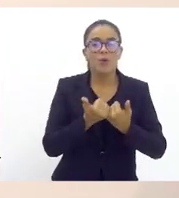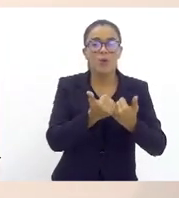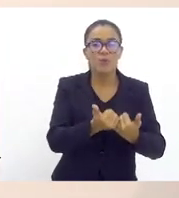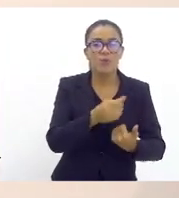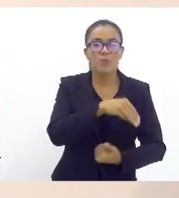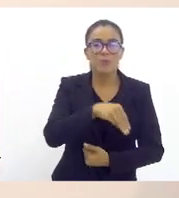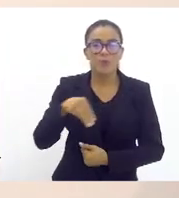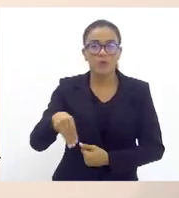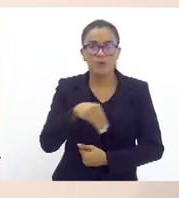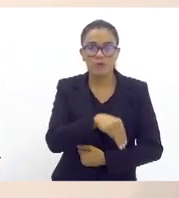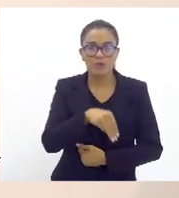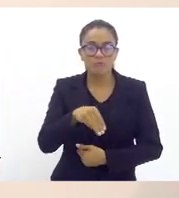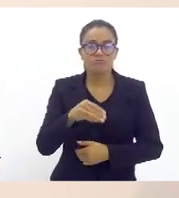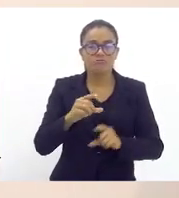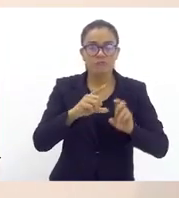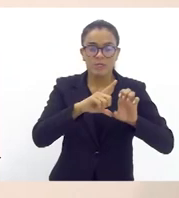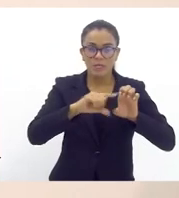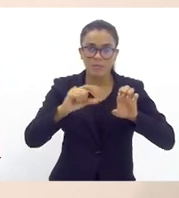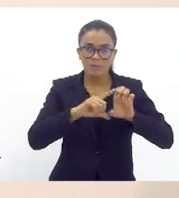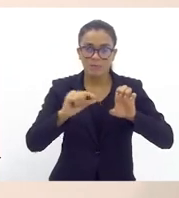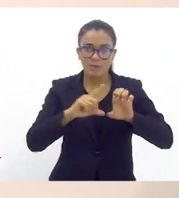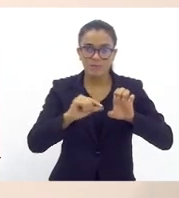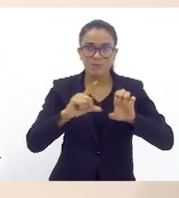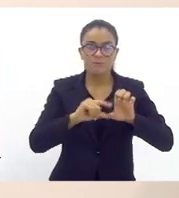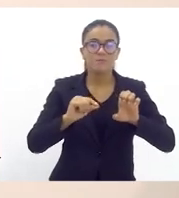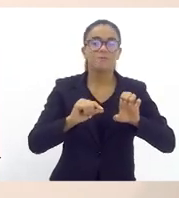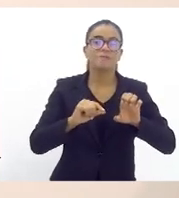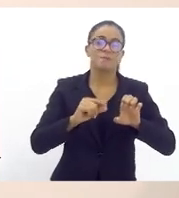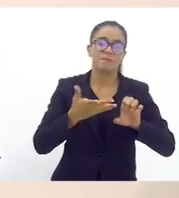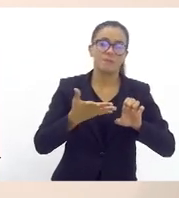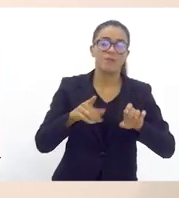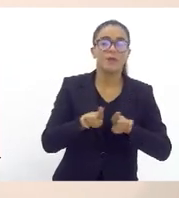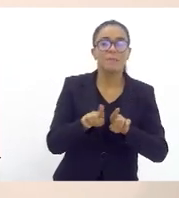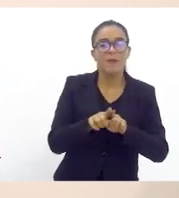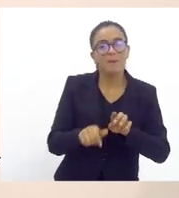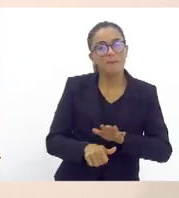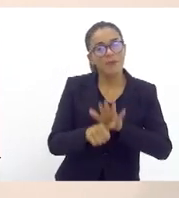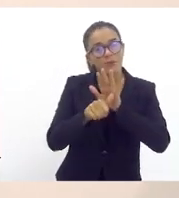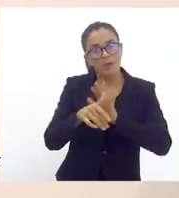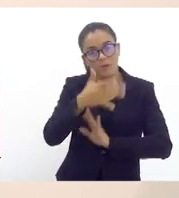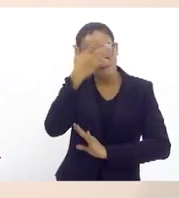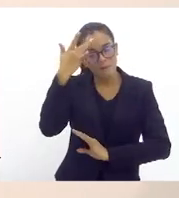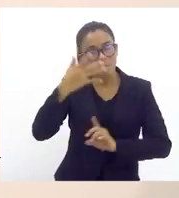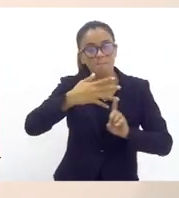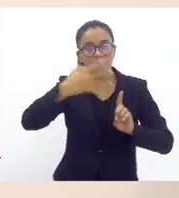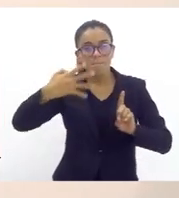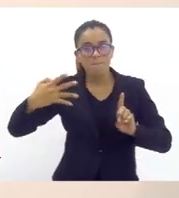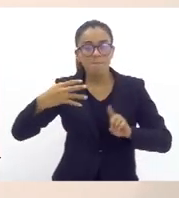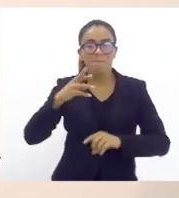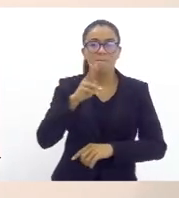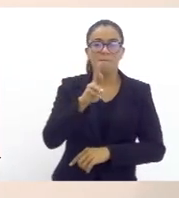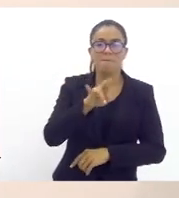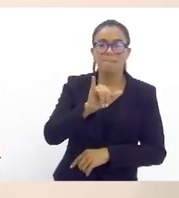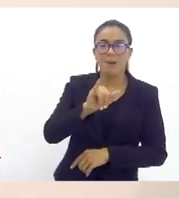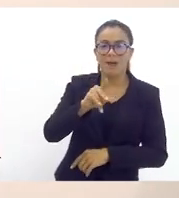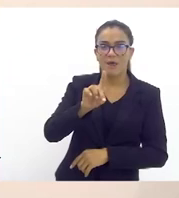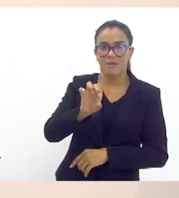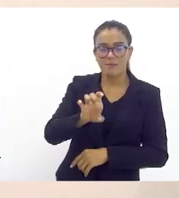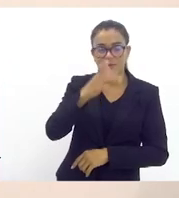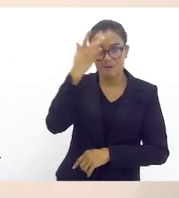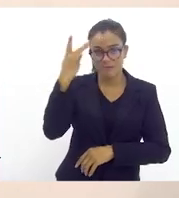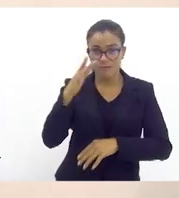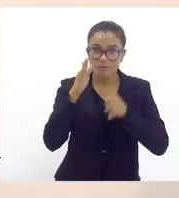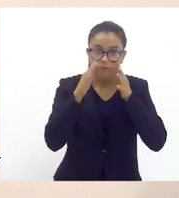de um projeto de empreendedorismo LGBT da Micro Rainbow e como mentor no projeto Prime de empreendedorismo como foco em empresas